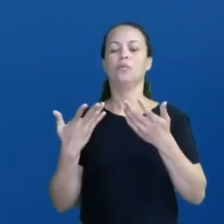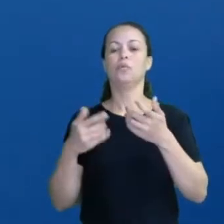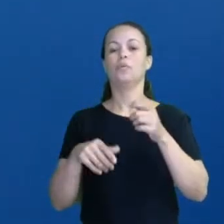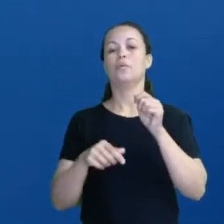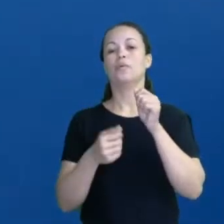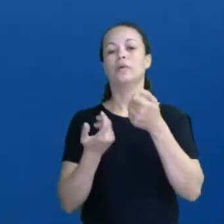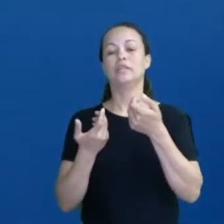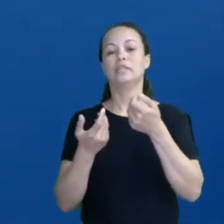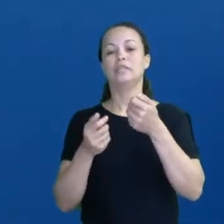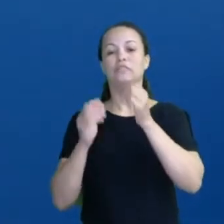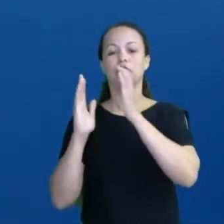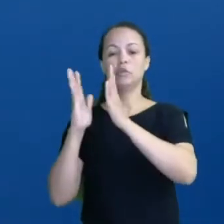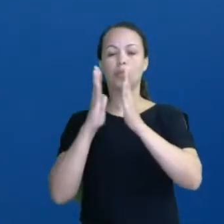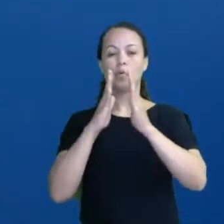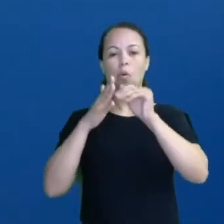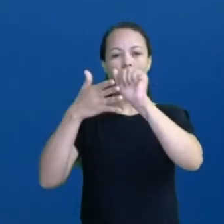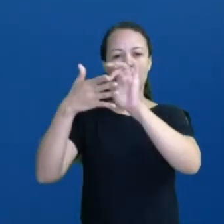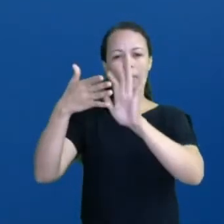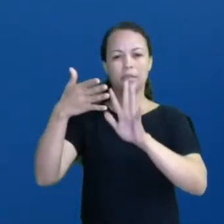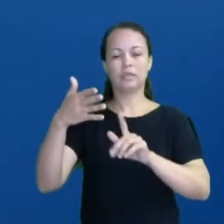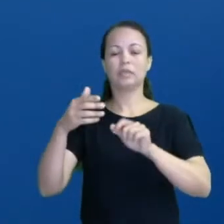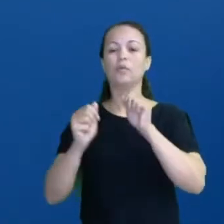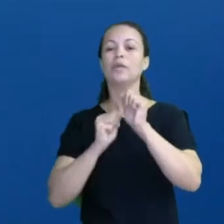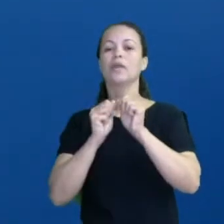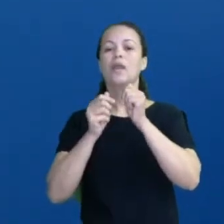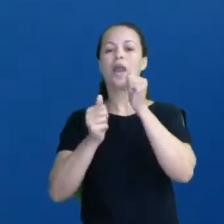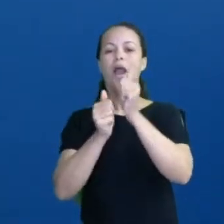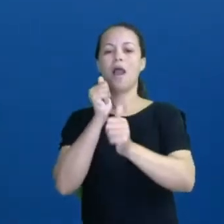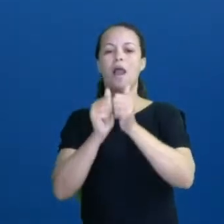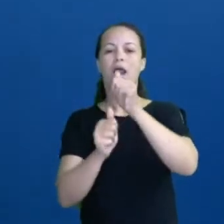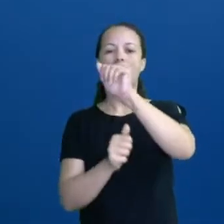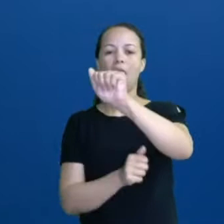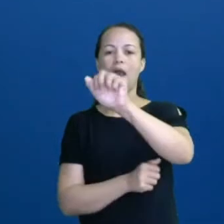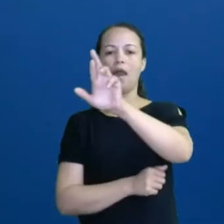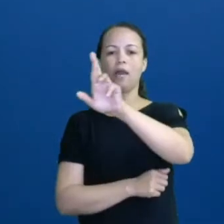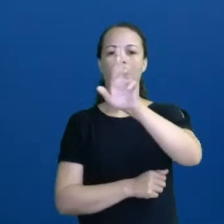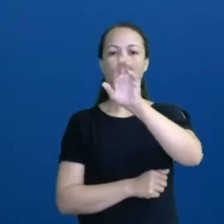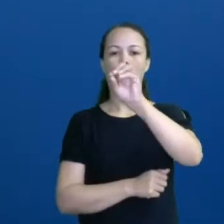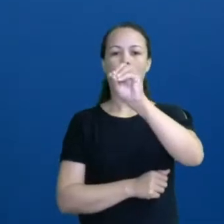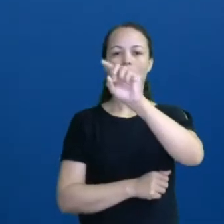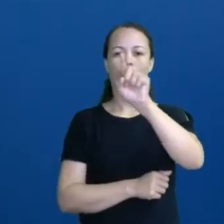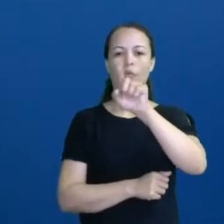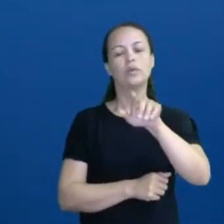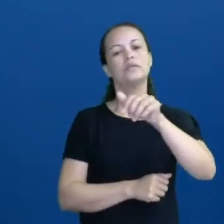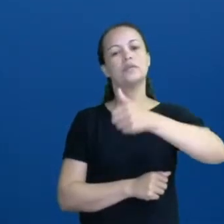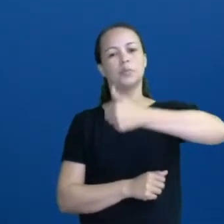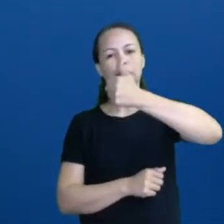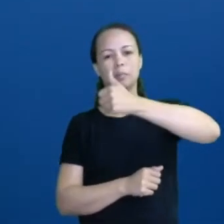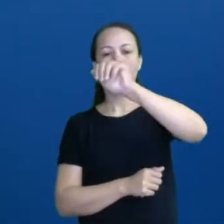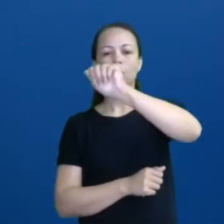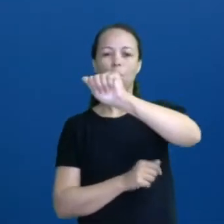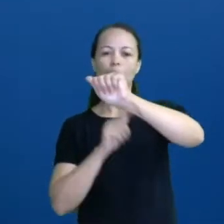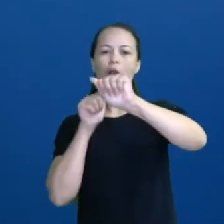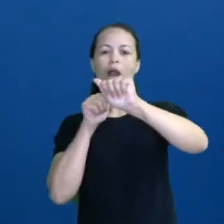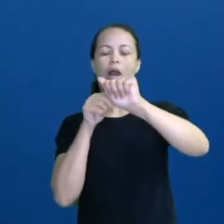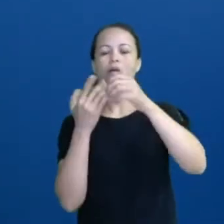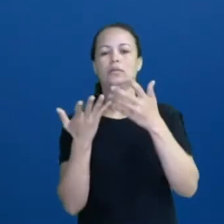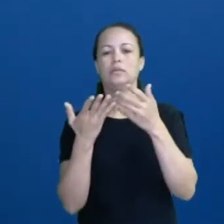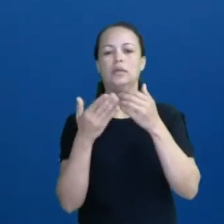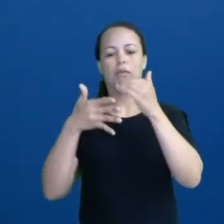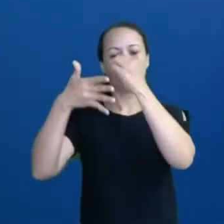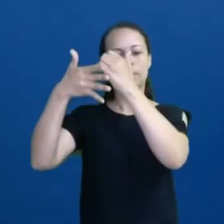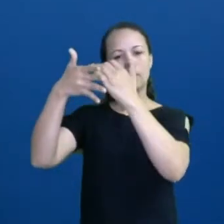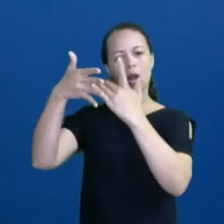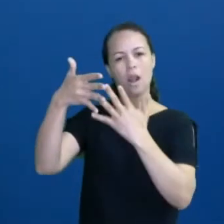deveria vir primeiro. Então, essa lista aqui com certeza não seguiu a ordem alfabética. Pode ter seguido a